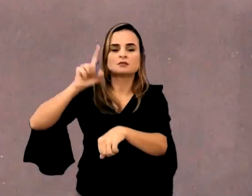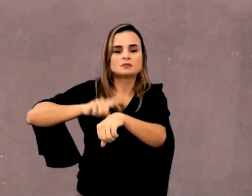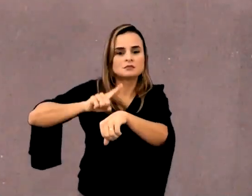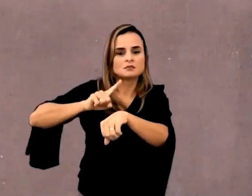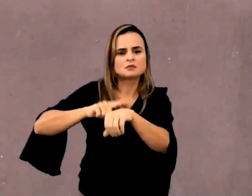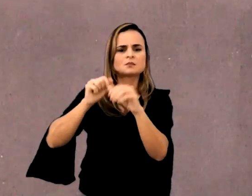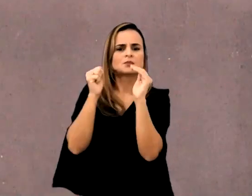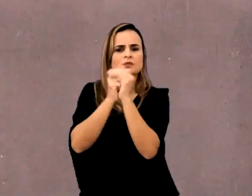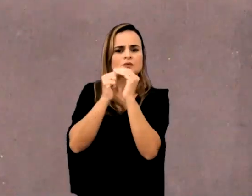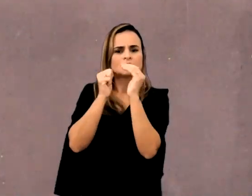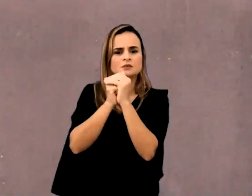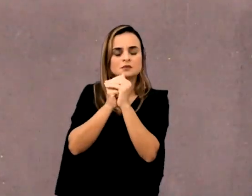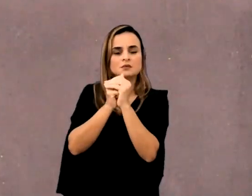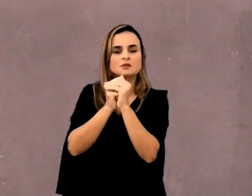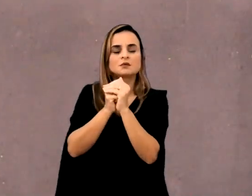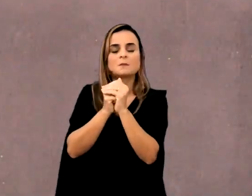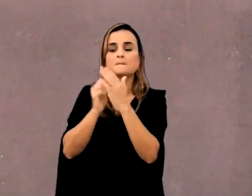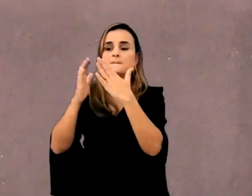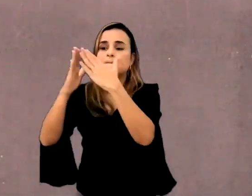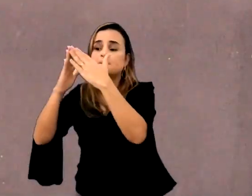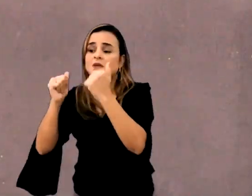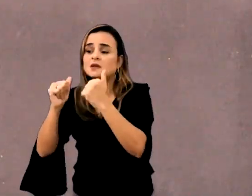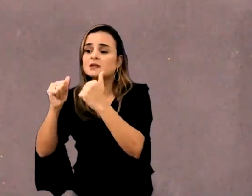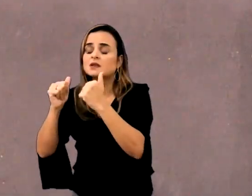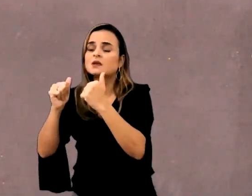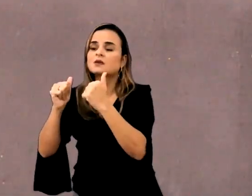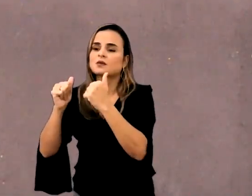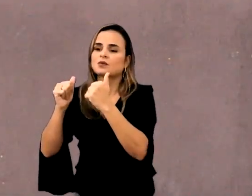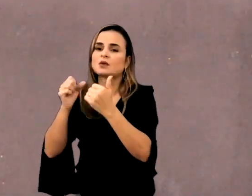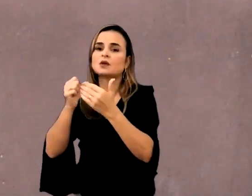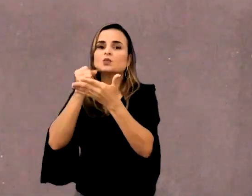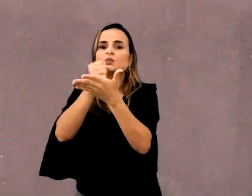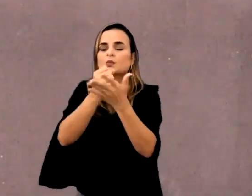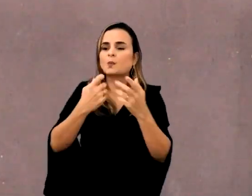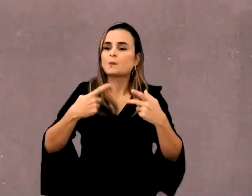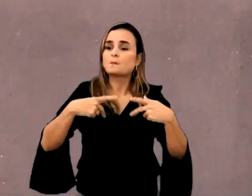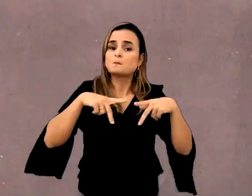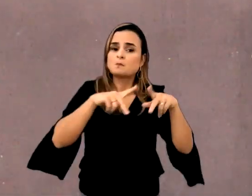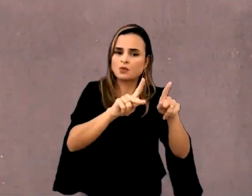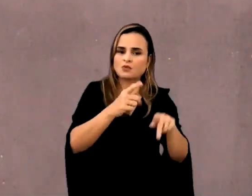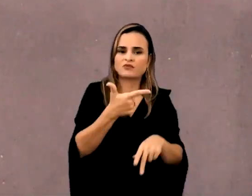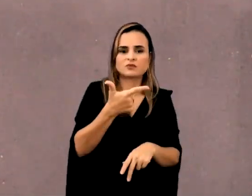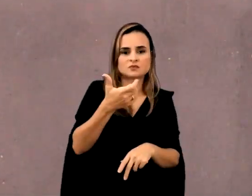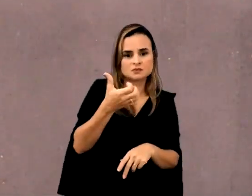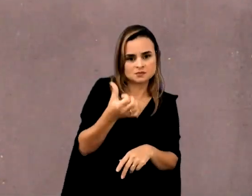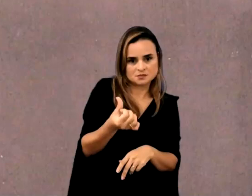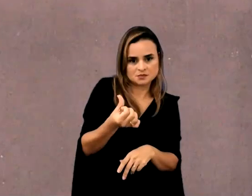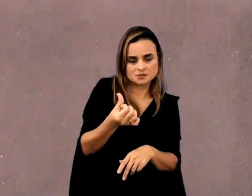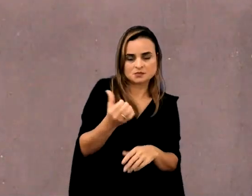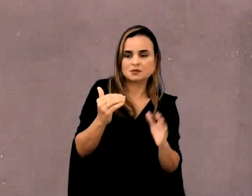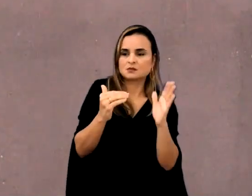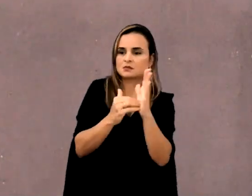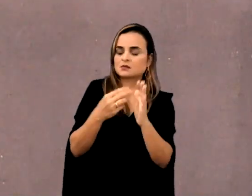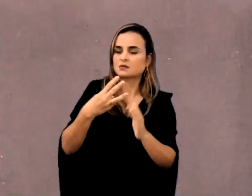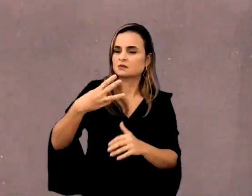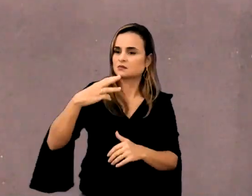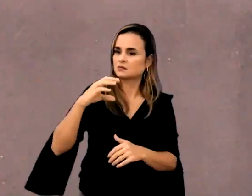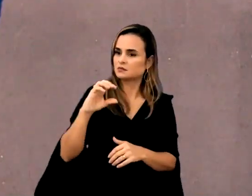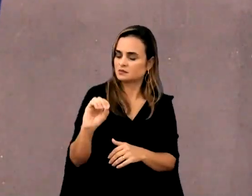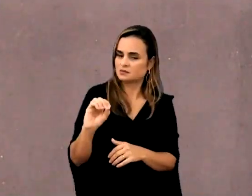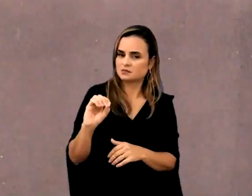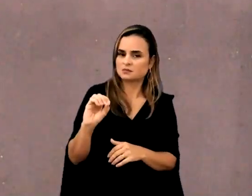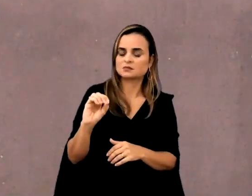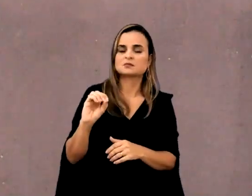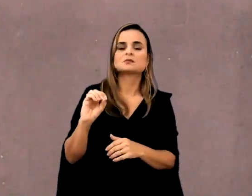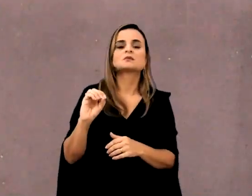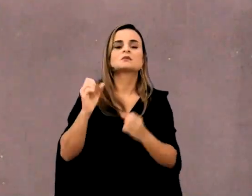oração, ele faz alguns pedidos intercedendo pelo seu povo. No versículo 26 até o 30, ele